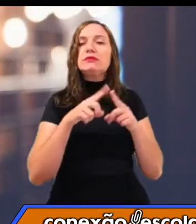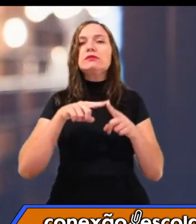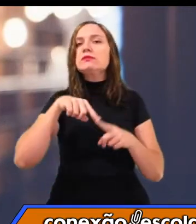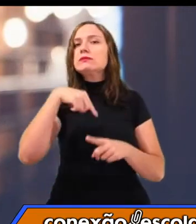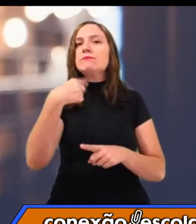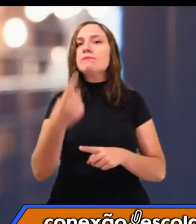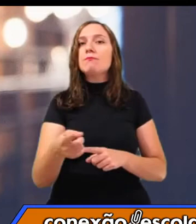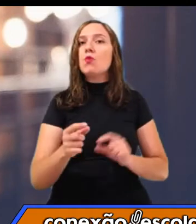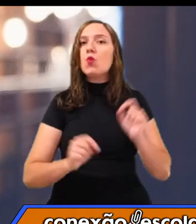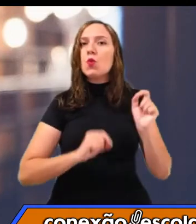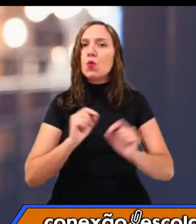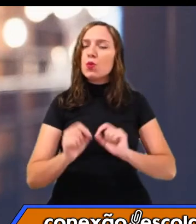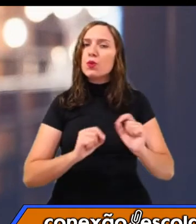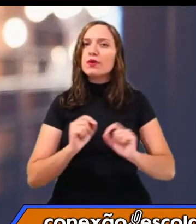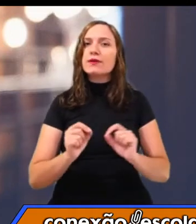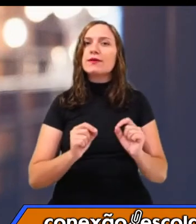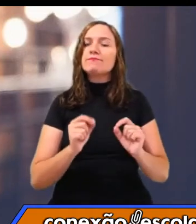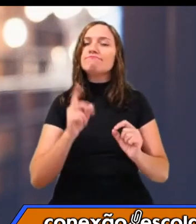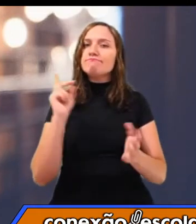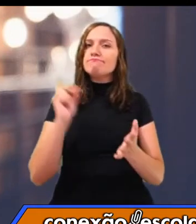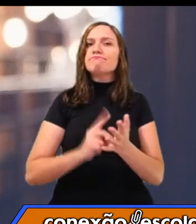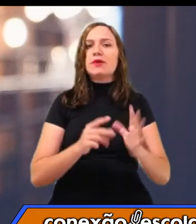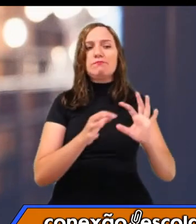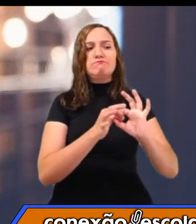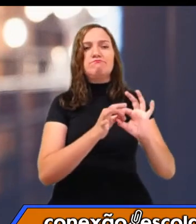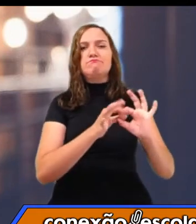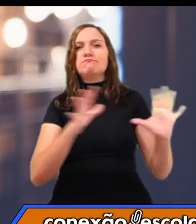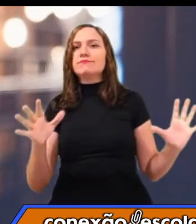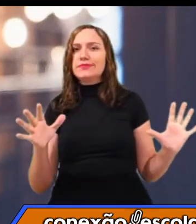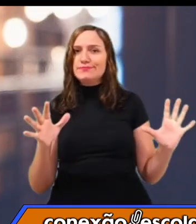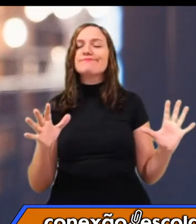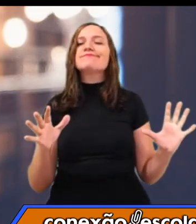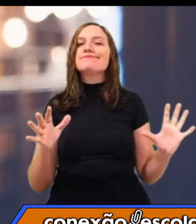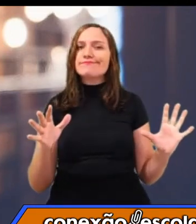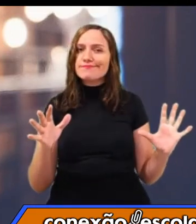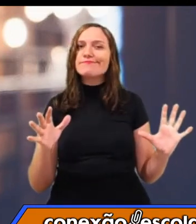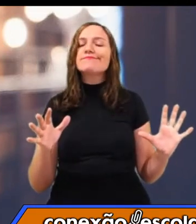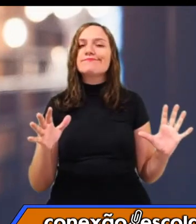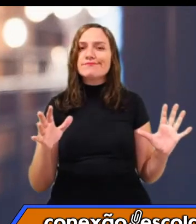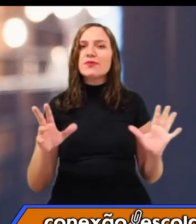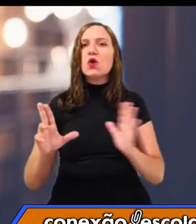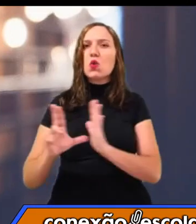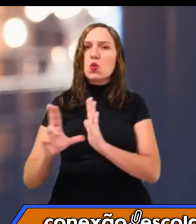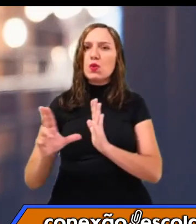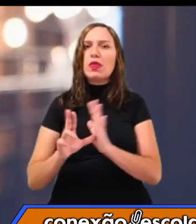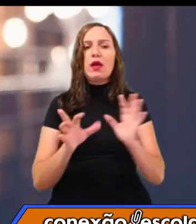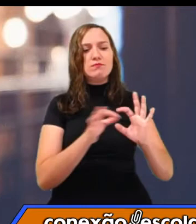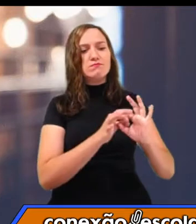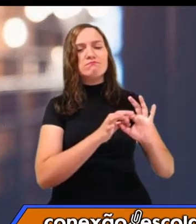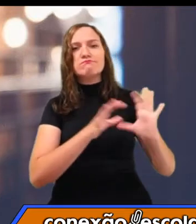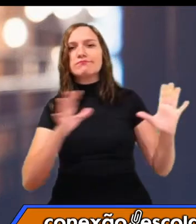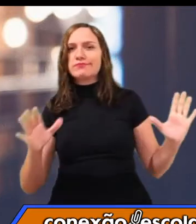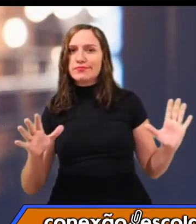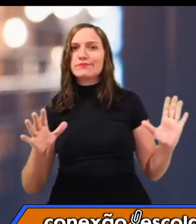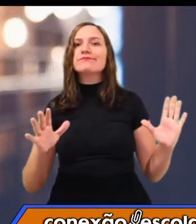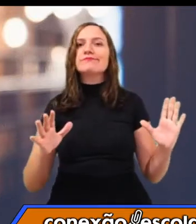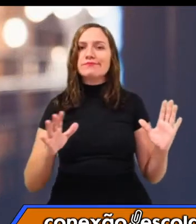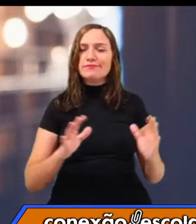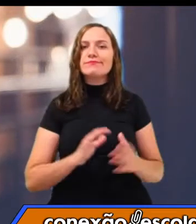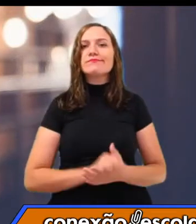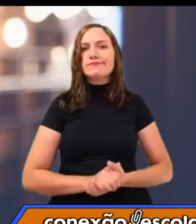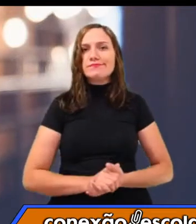acabou o desfecho dos fatos, o andamento dos fatos acabaram representando um rompimento